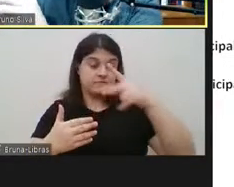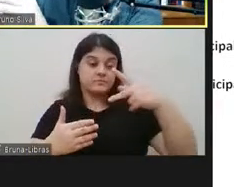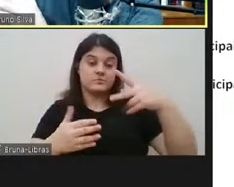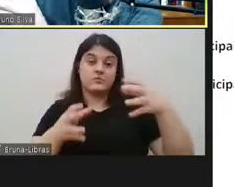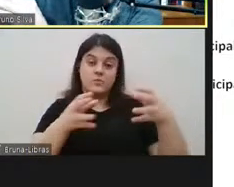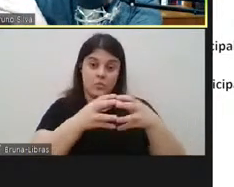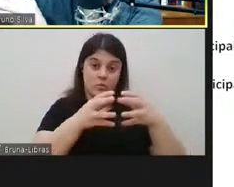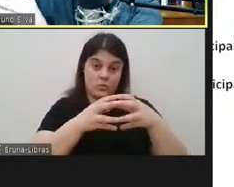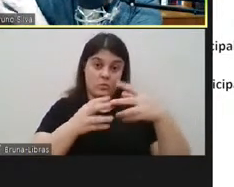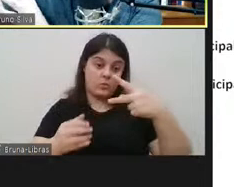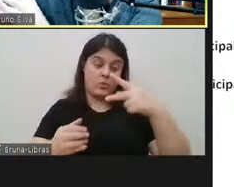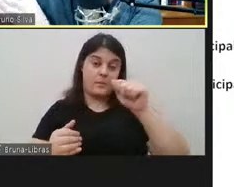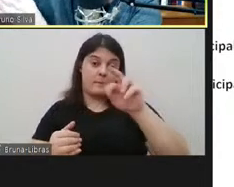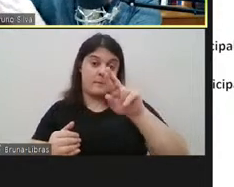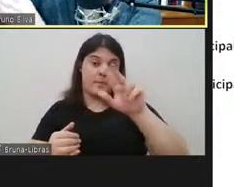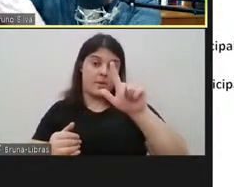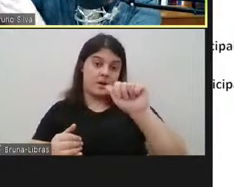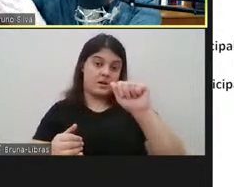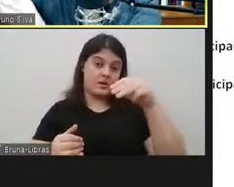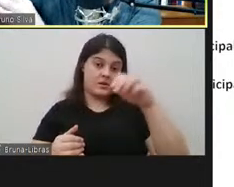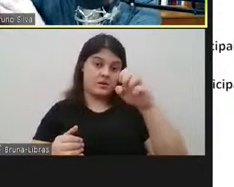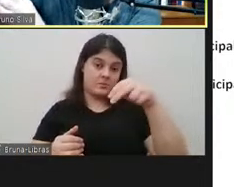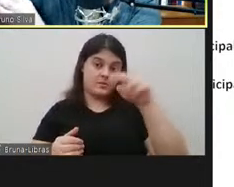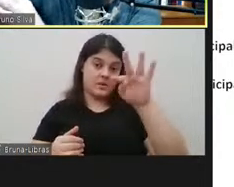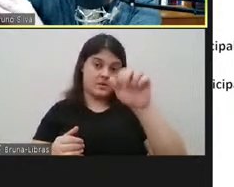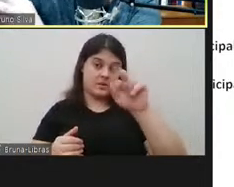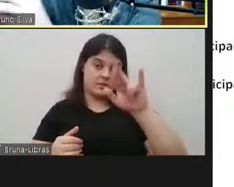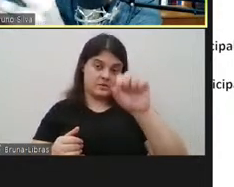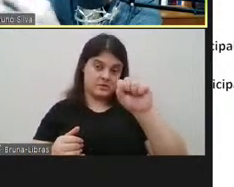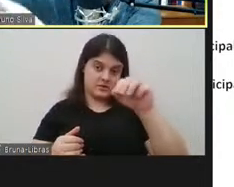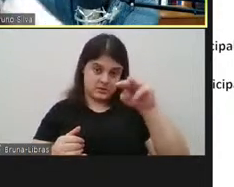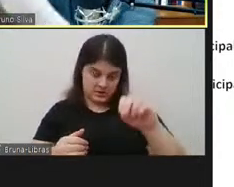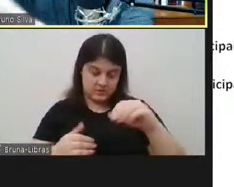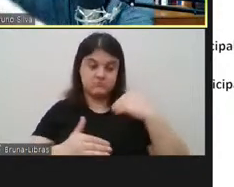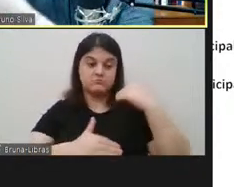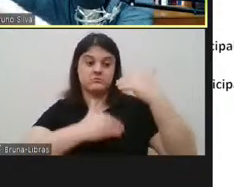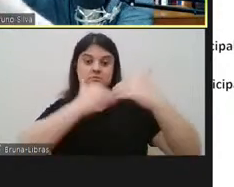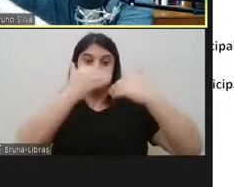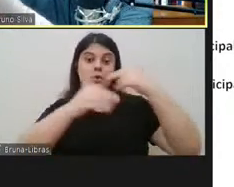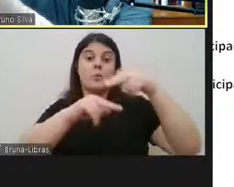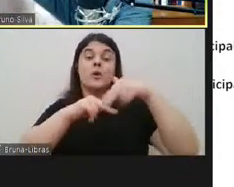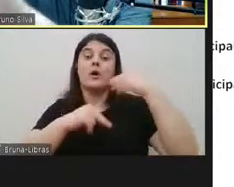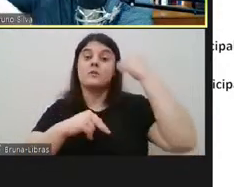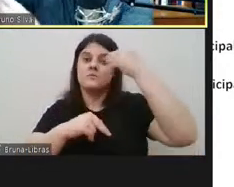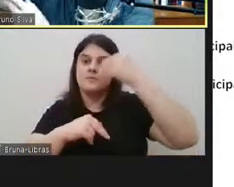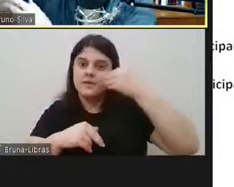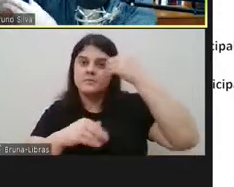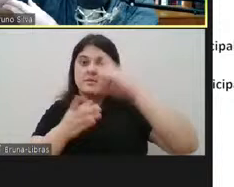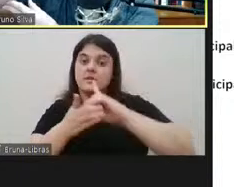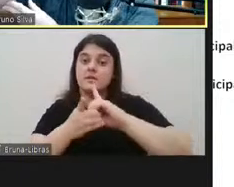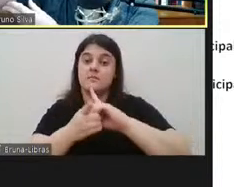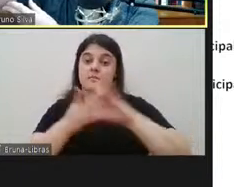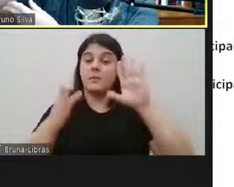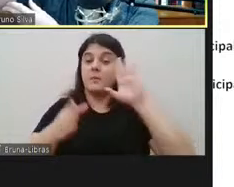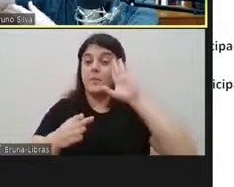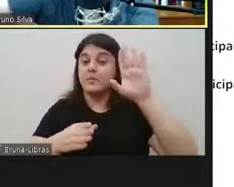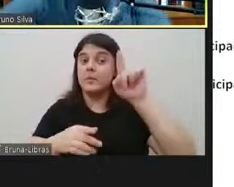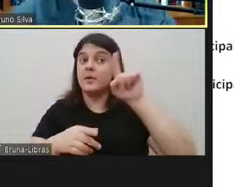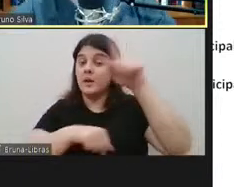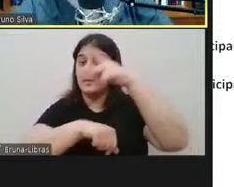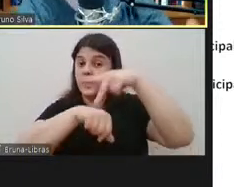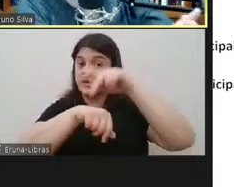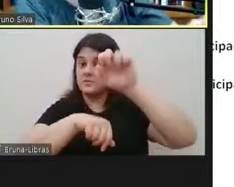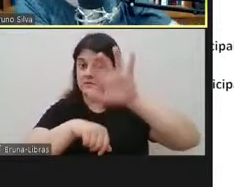entender ele foi evoluindo ele foi se desenvolvendo é assim em virtude das experiências democráticas principalmente que vieram correndo